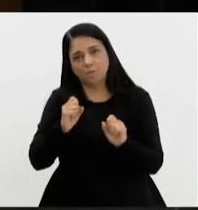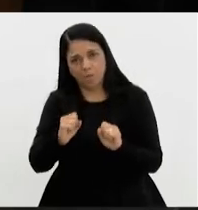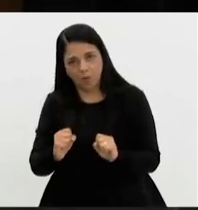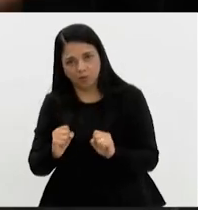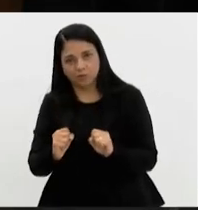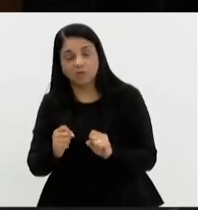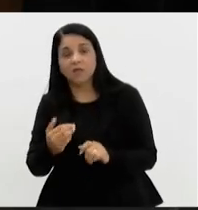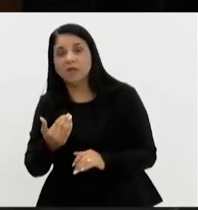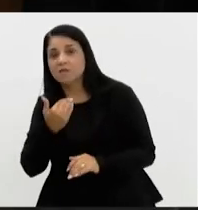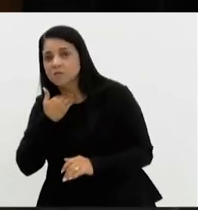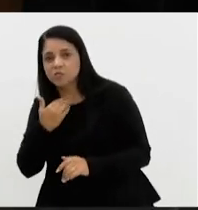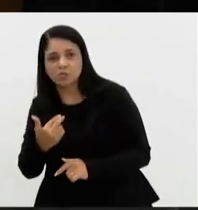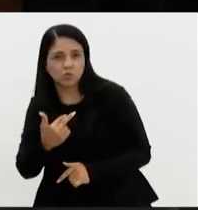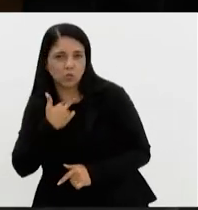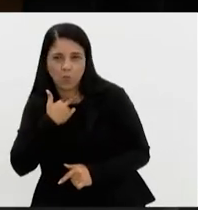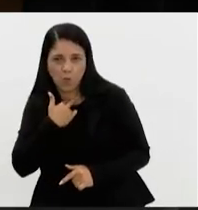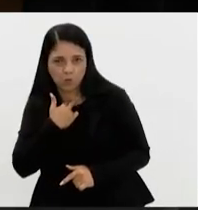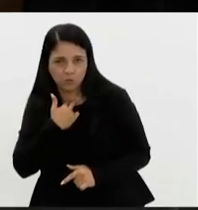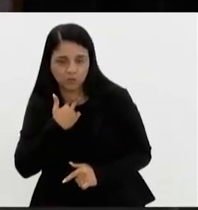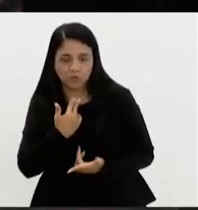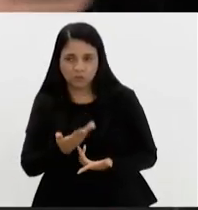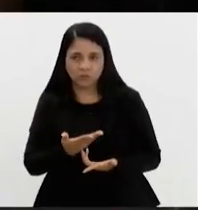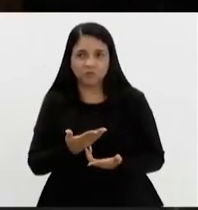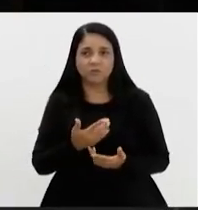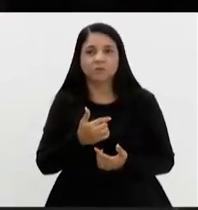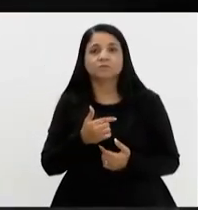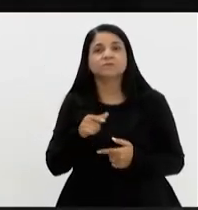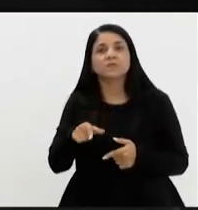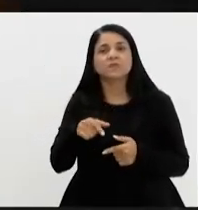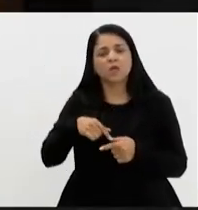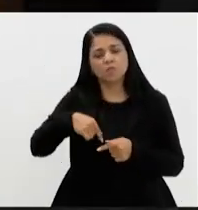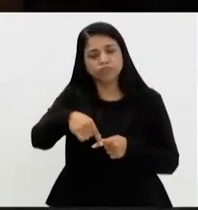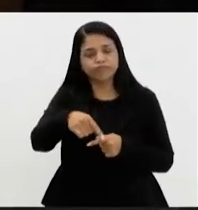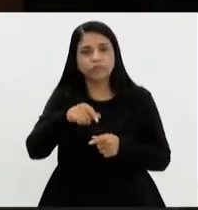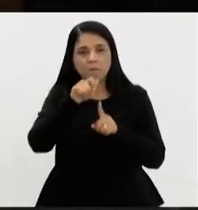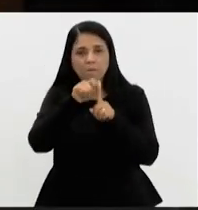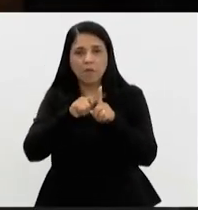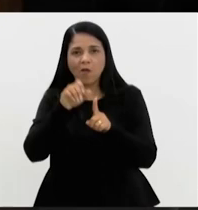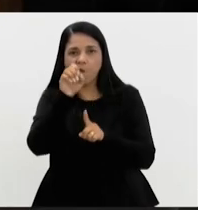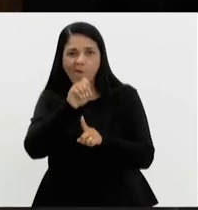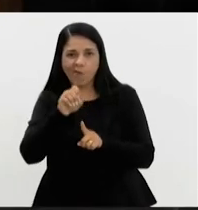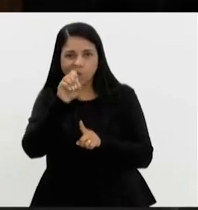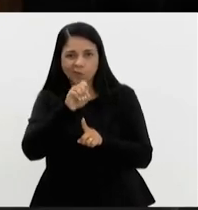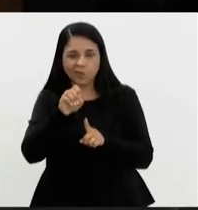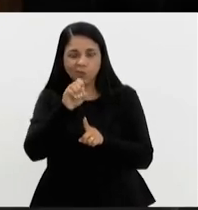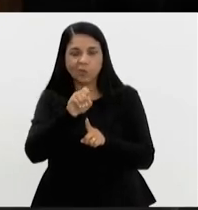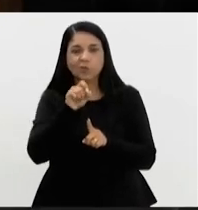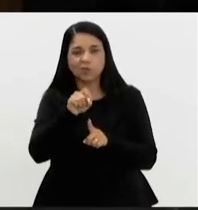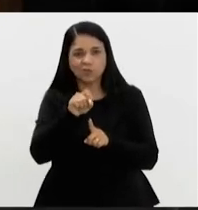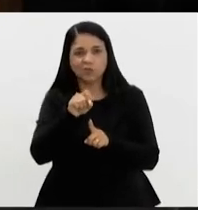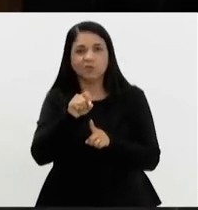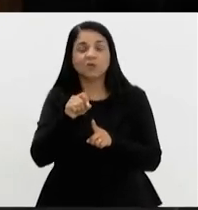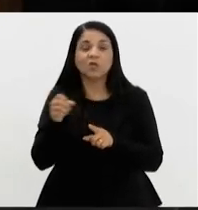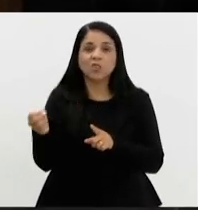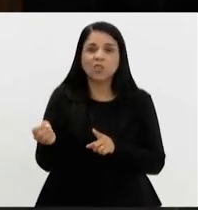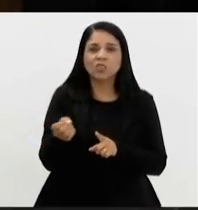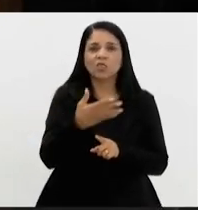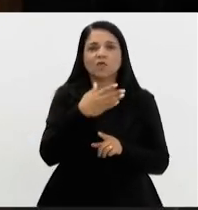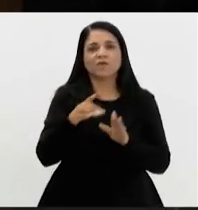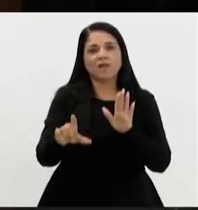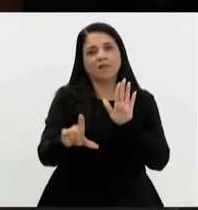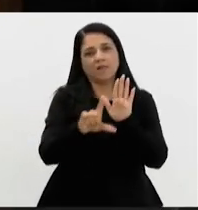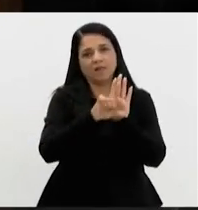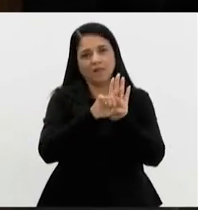E essas novas tecnologias que que vão surgindo daqui até outubro elas vão est amparadas por essa nova nessa